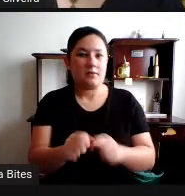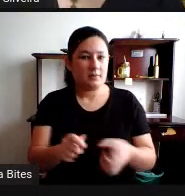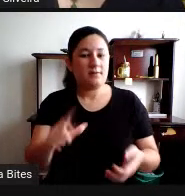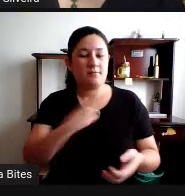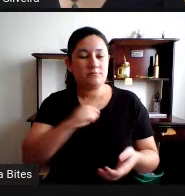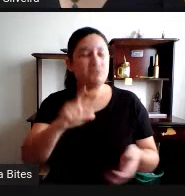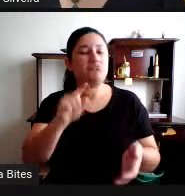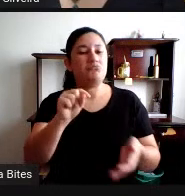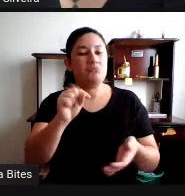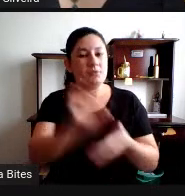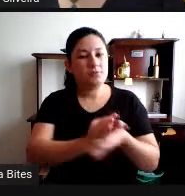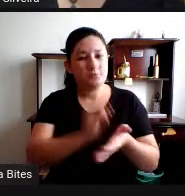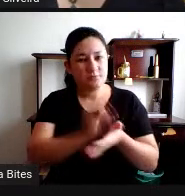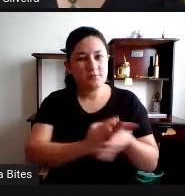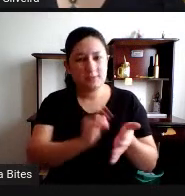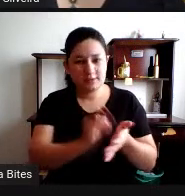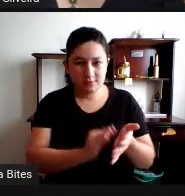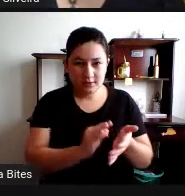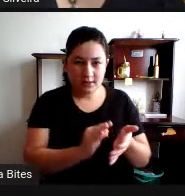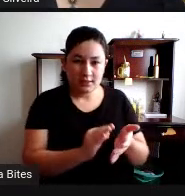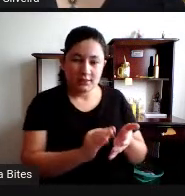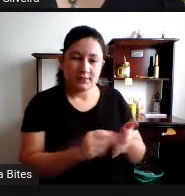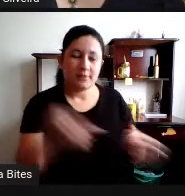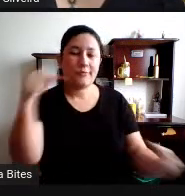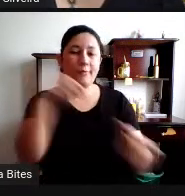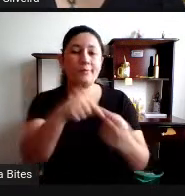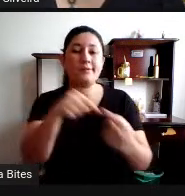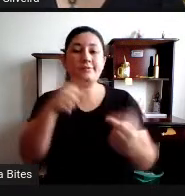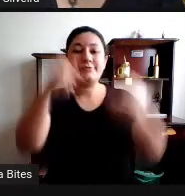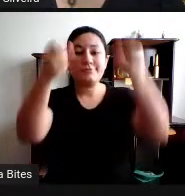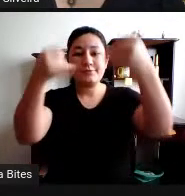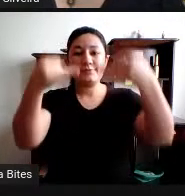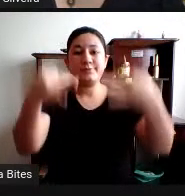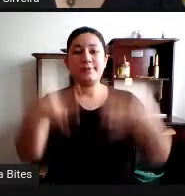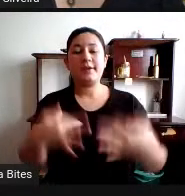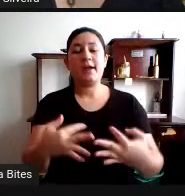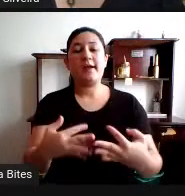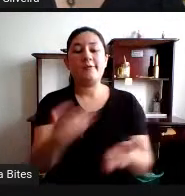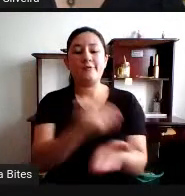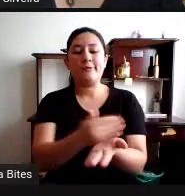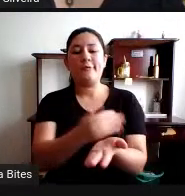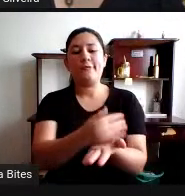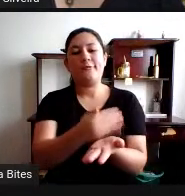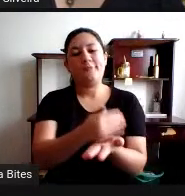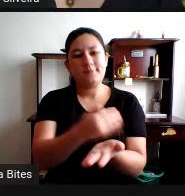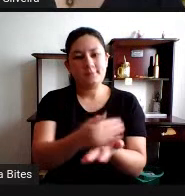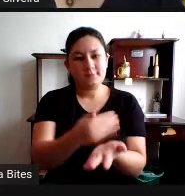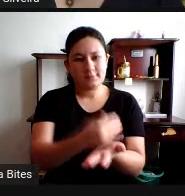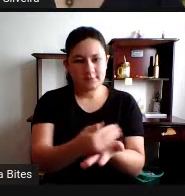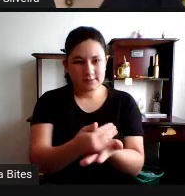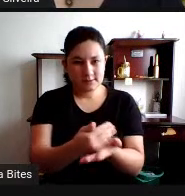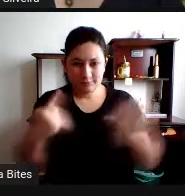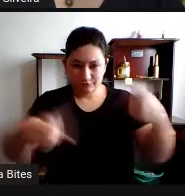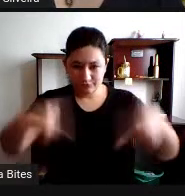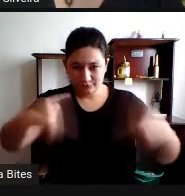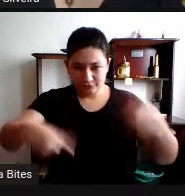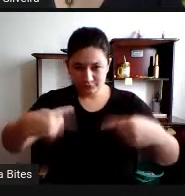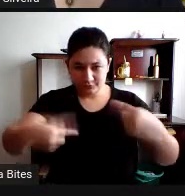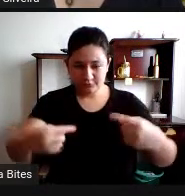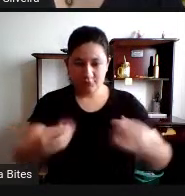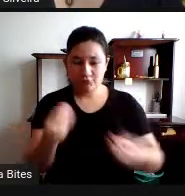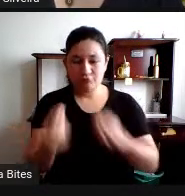tem o objetivo específico de explicar a origem das reflexões que sustentaram o seu trabalho final de formação em Lépise,